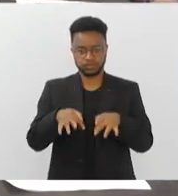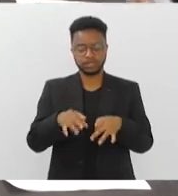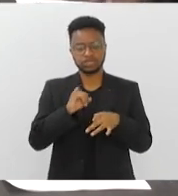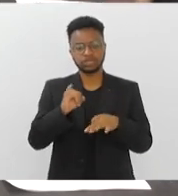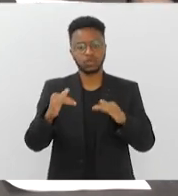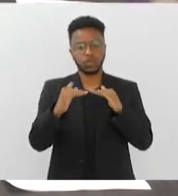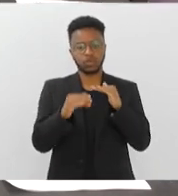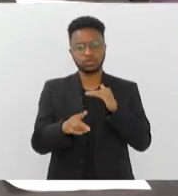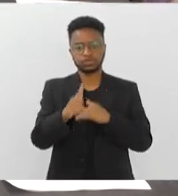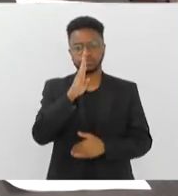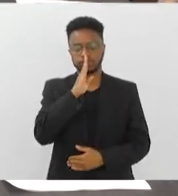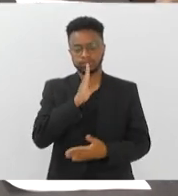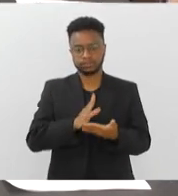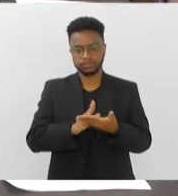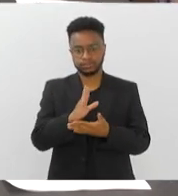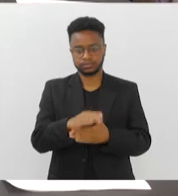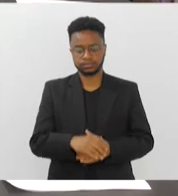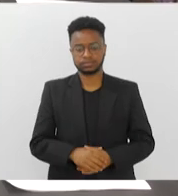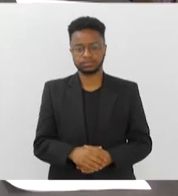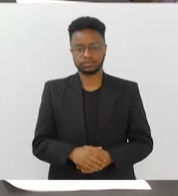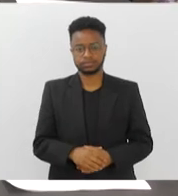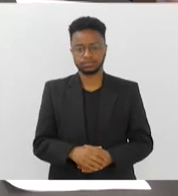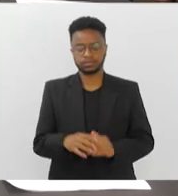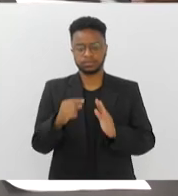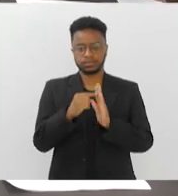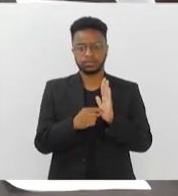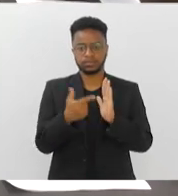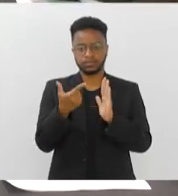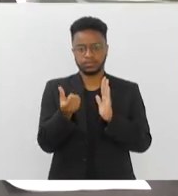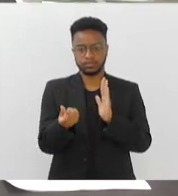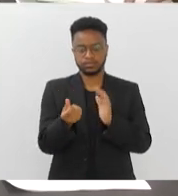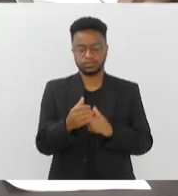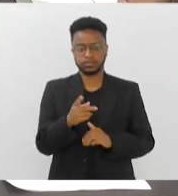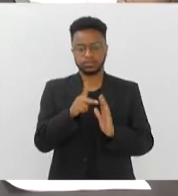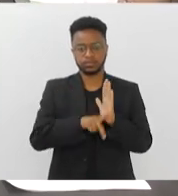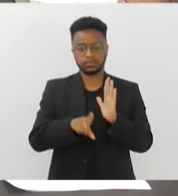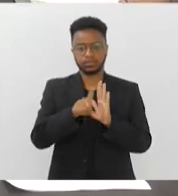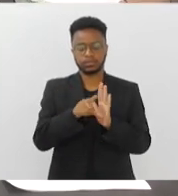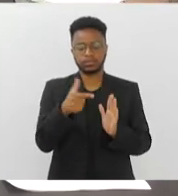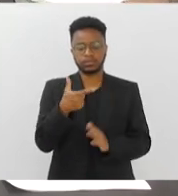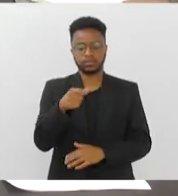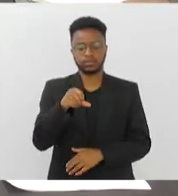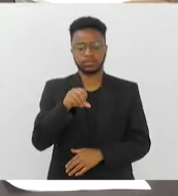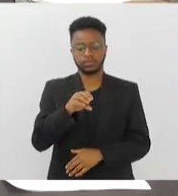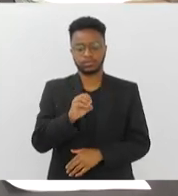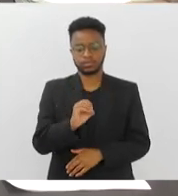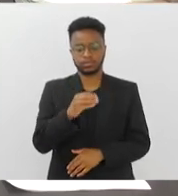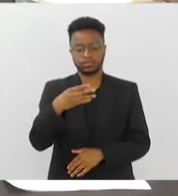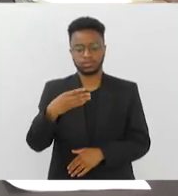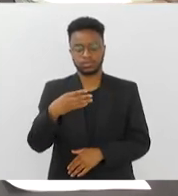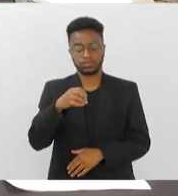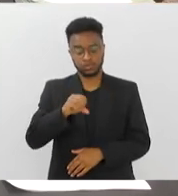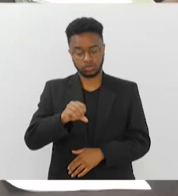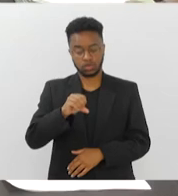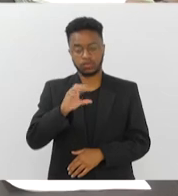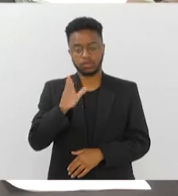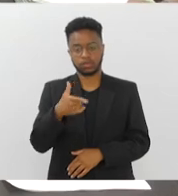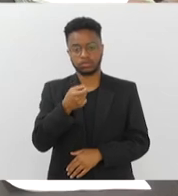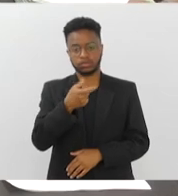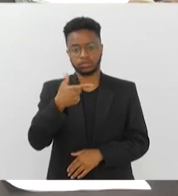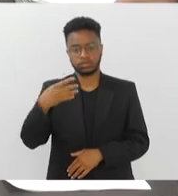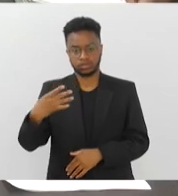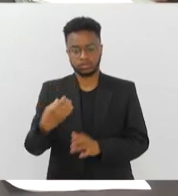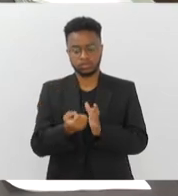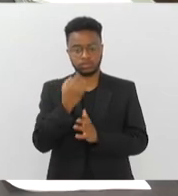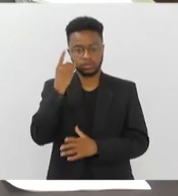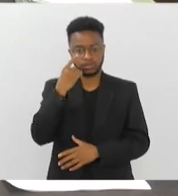senhores que aprovam permaneçam como estão, aprovado. 26 da pauta. Projeto de lei 2909 de 24, de autoria do deputado Elton Cristo,